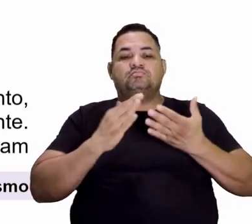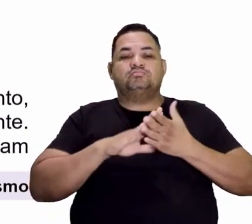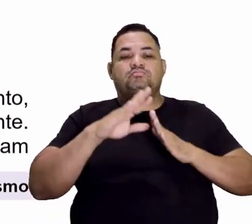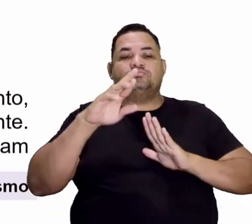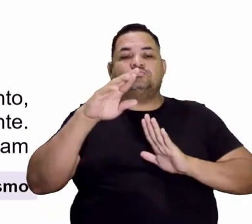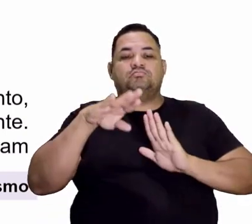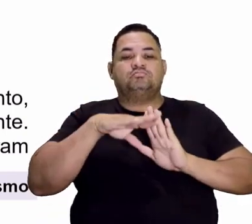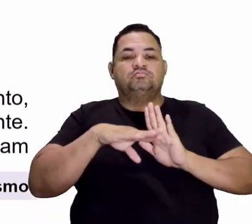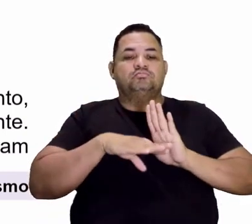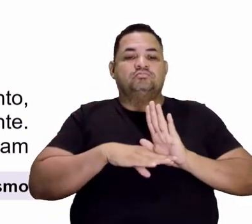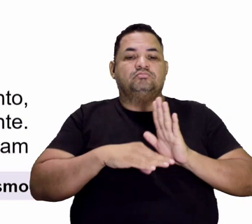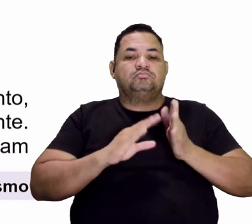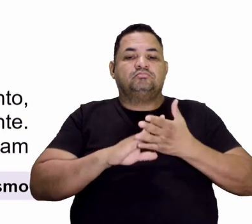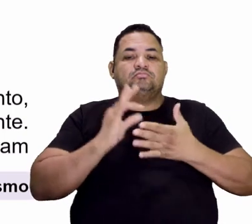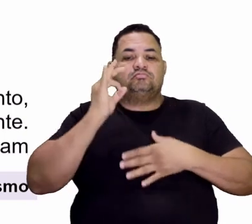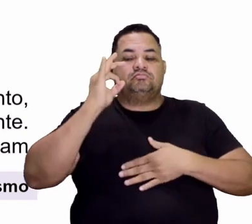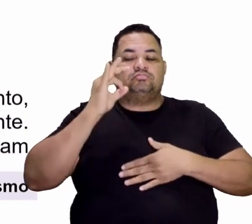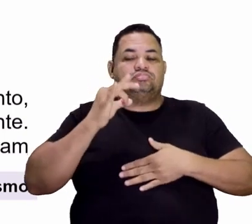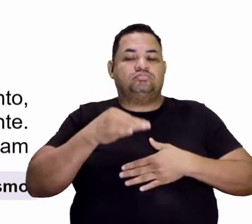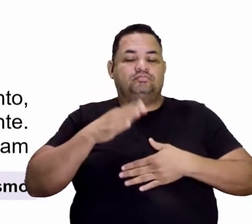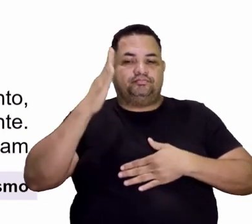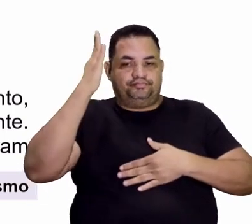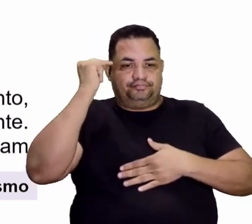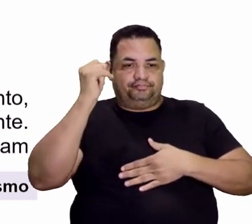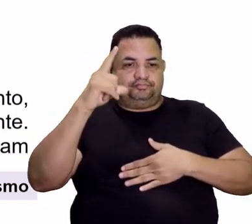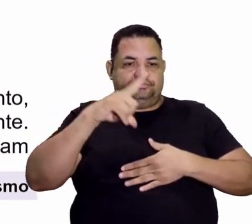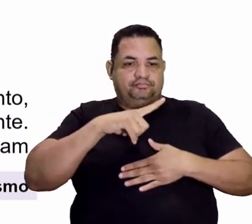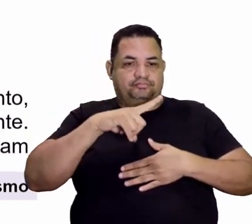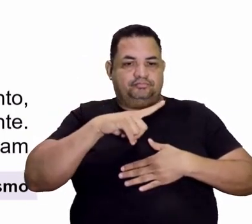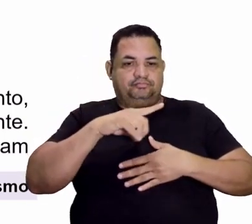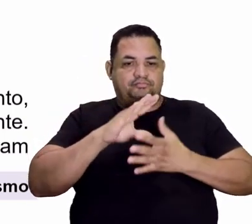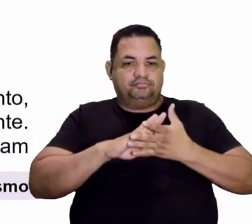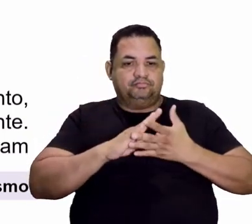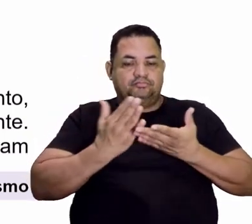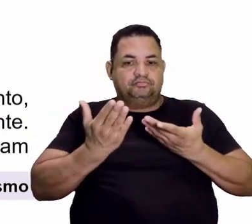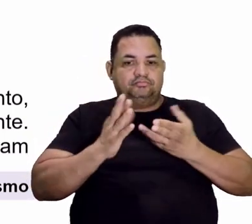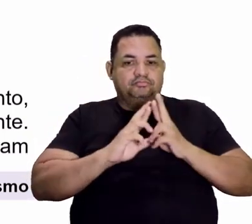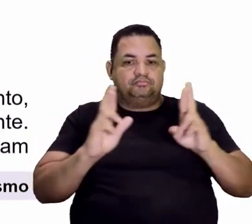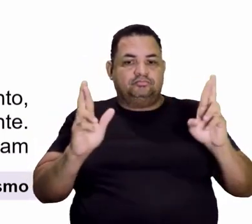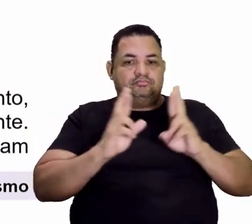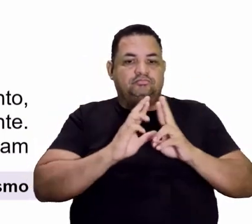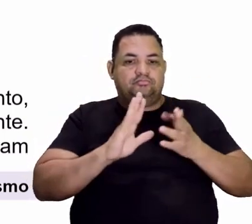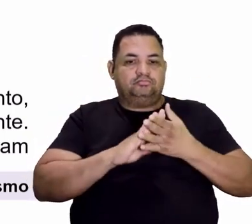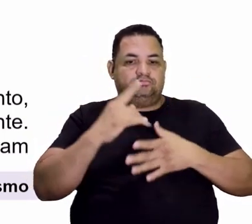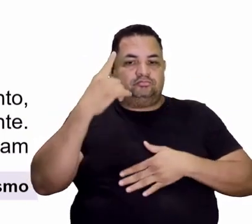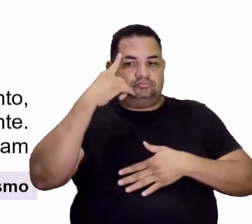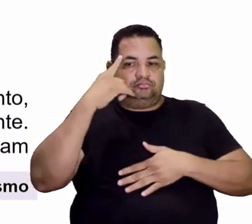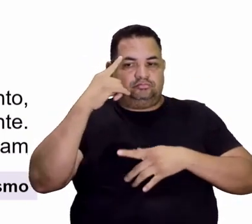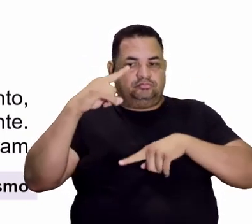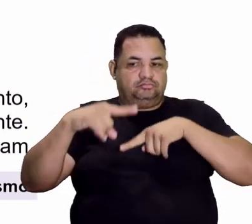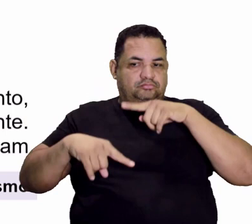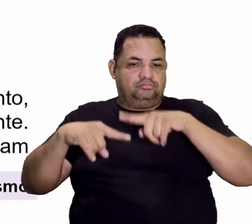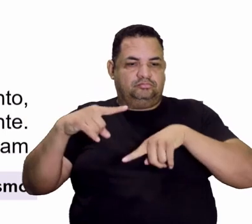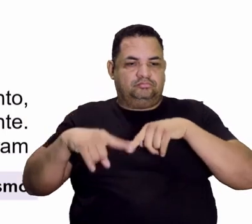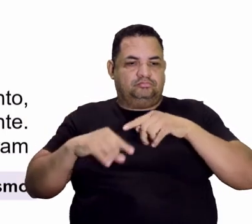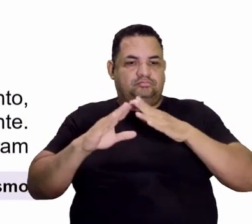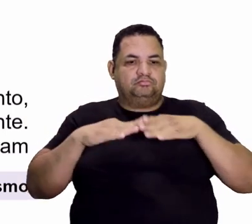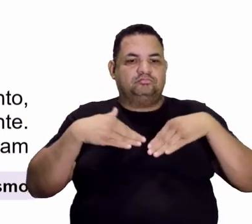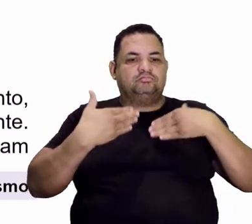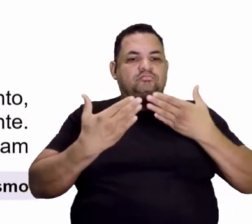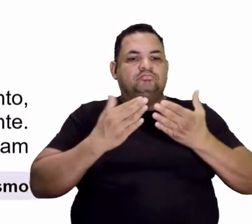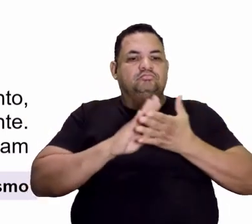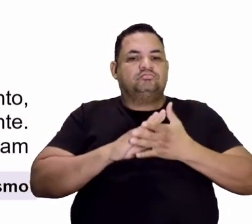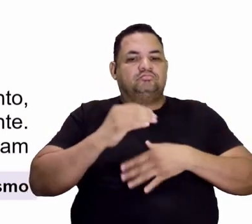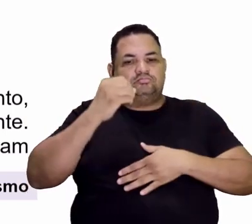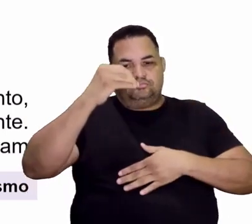o critério da certeza para saber se há adequação entre o pensamento e o objeto? Das